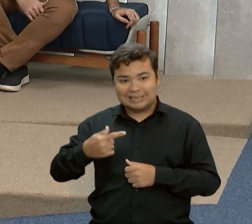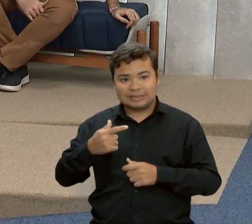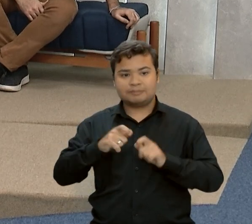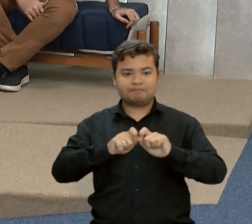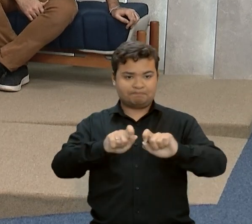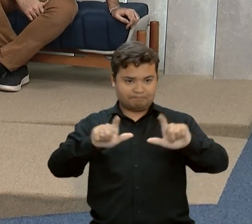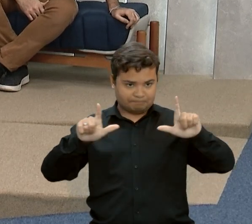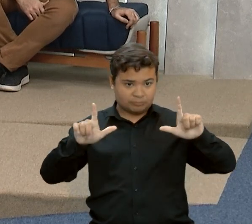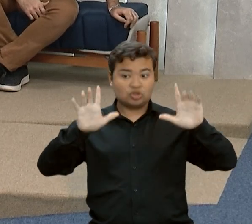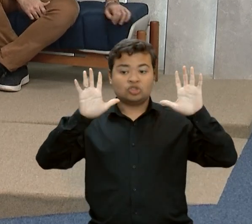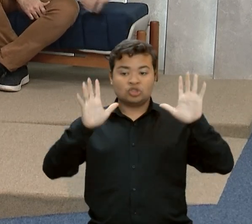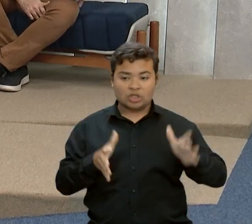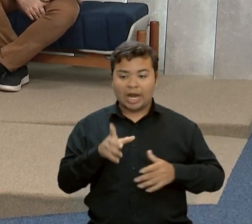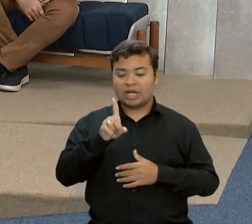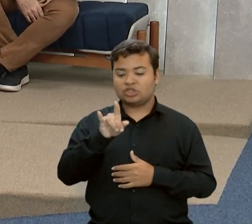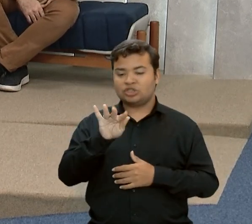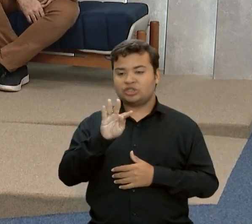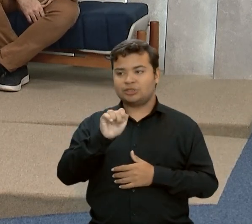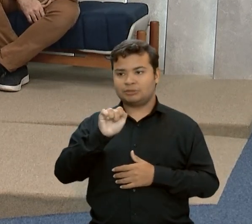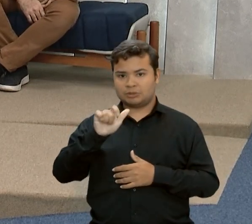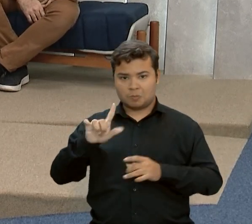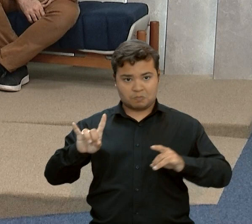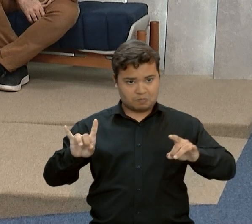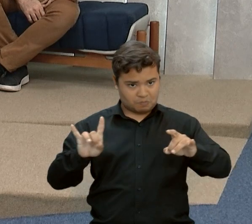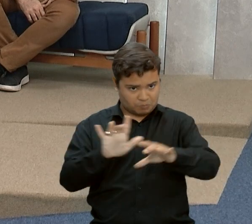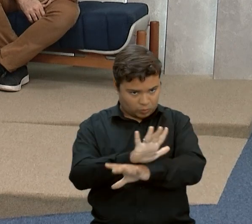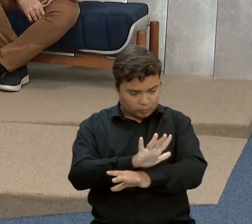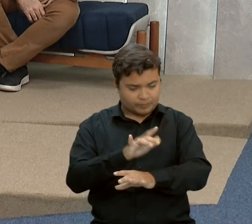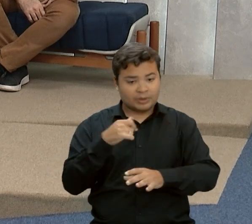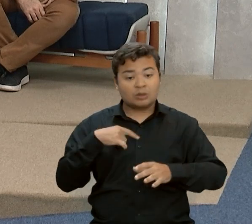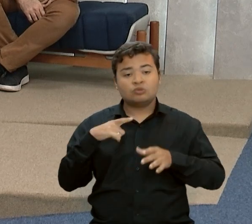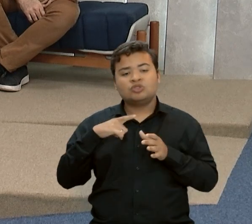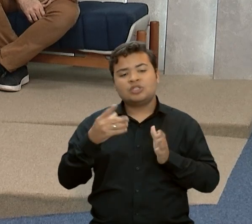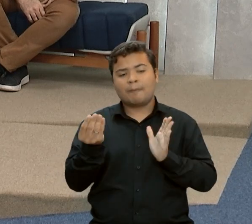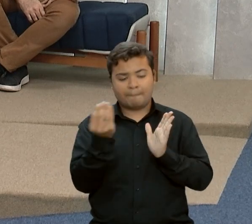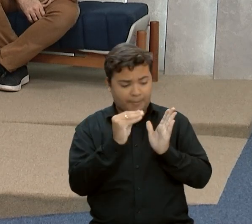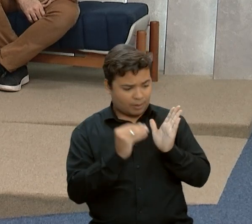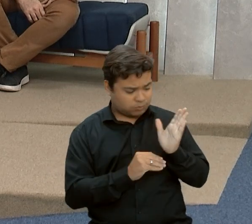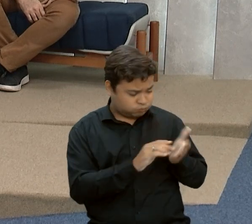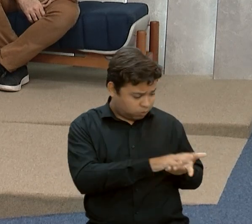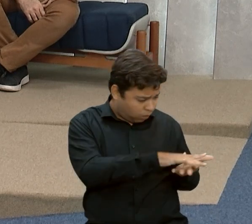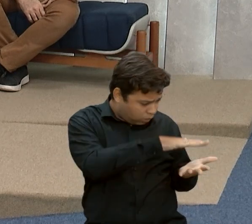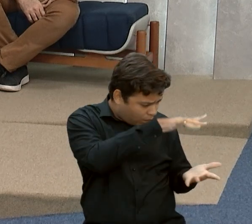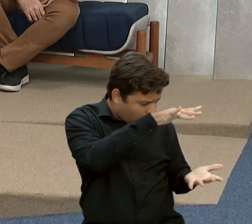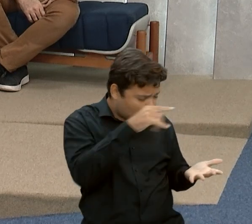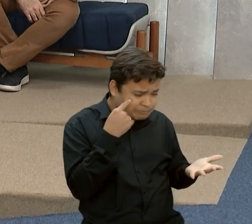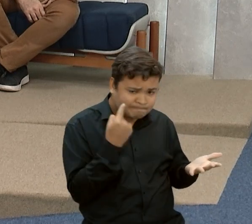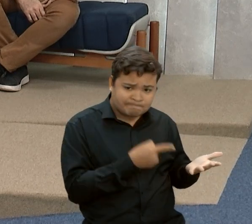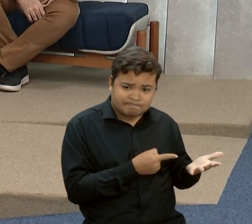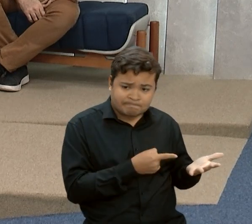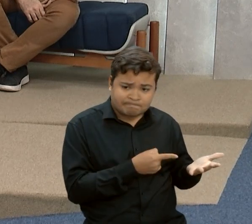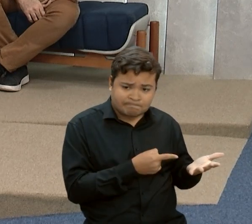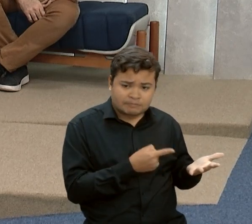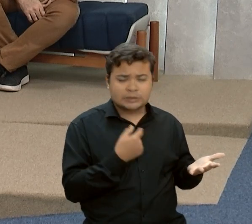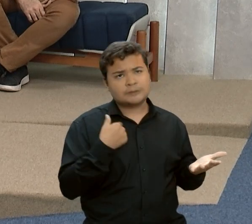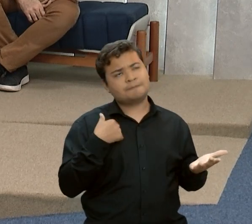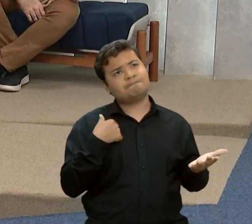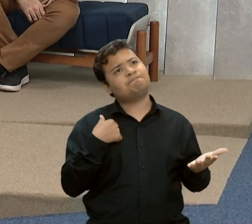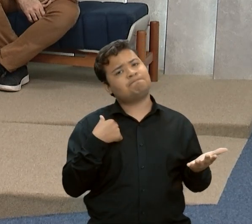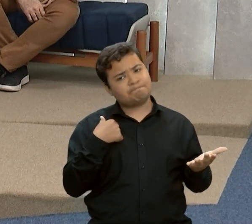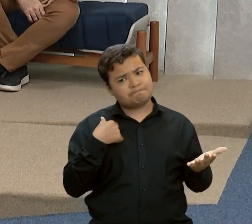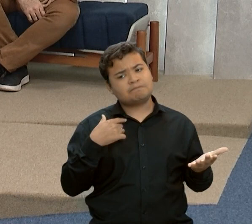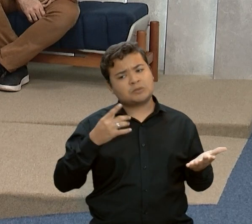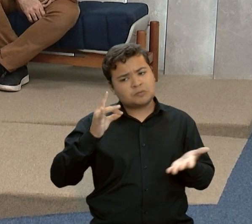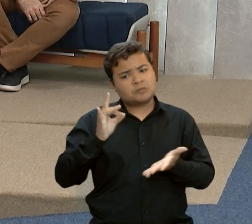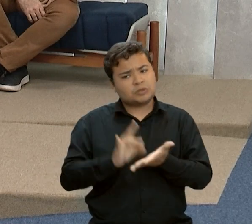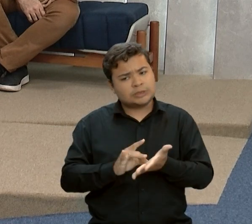com esse volume grande de anotação e tudo. Aí um dia eu pensei, olha, eu vou fazer o seguinte, como eu tive um grande